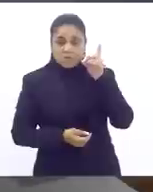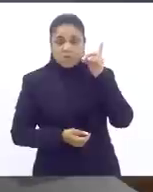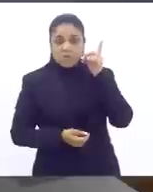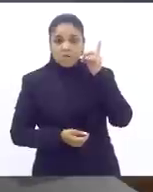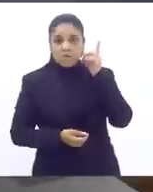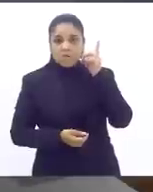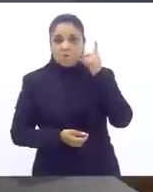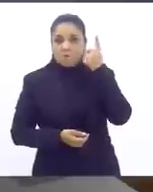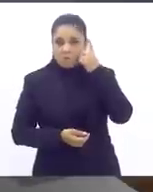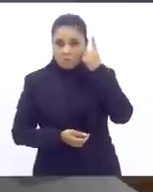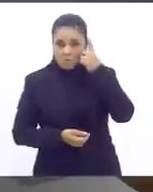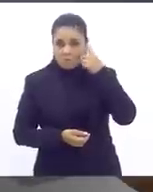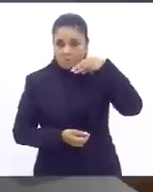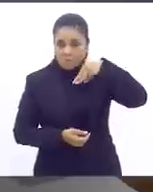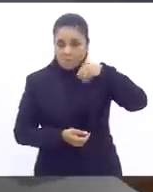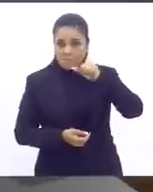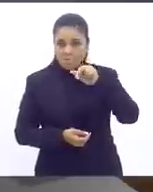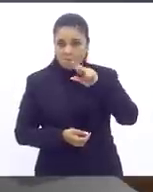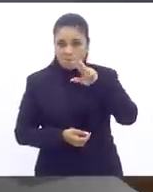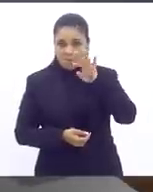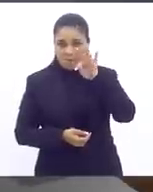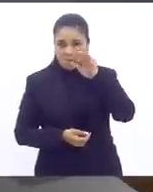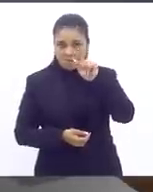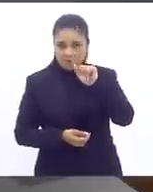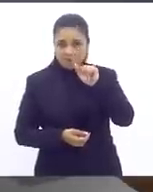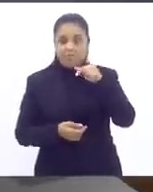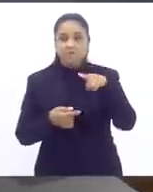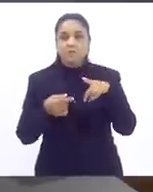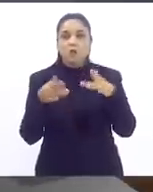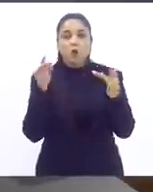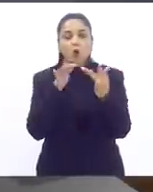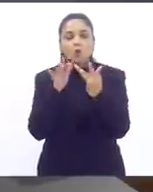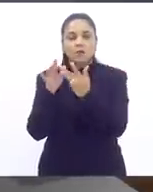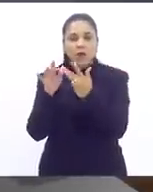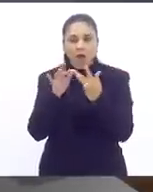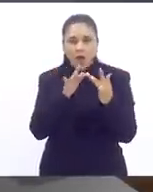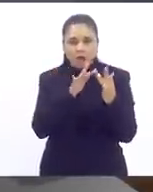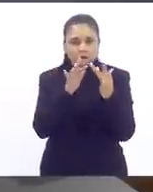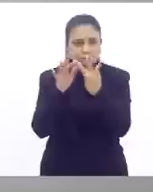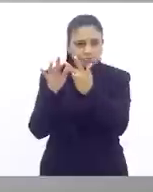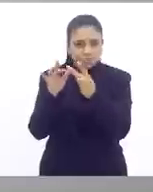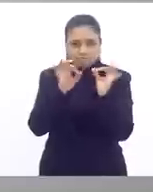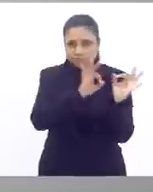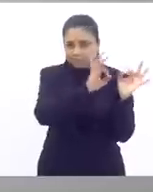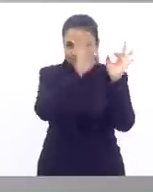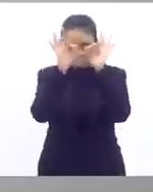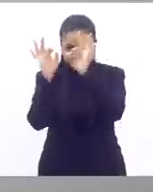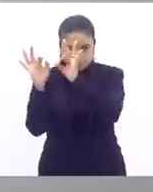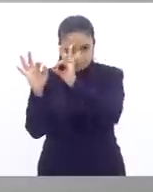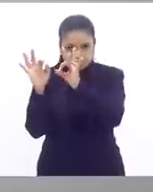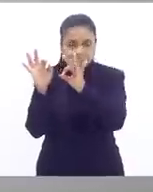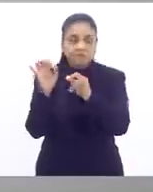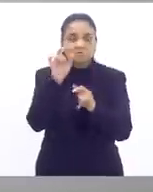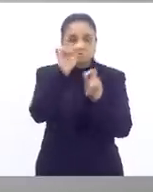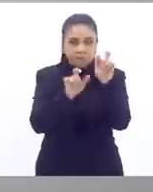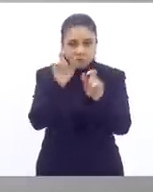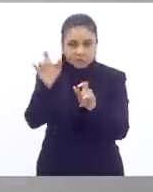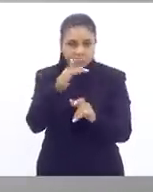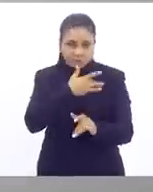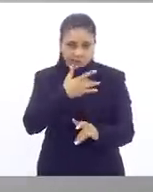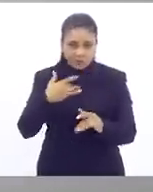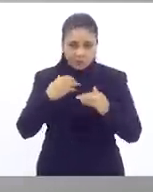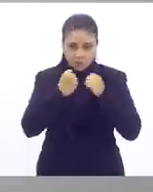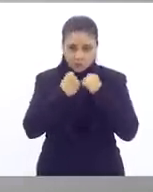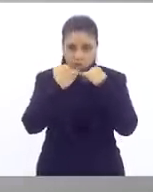receber aqui um contato de pessoas da saúde que estão assistindo aqui a nossa audiência pública